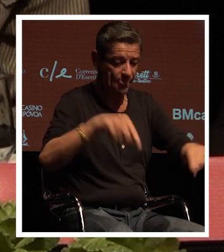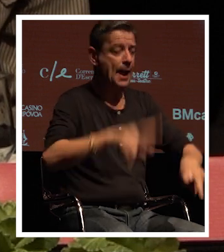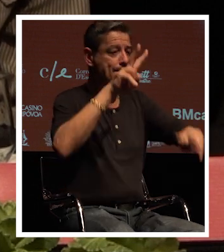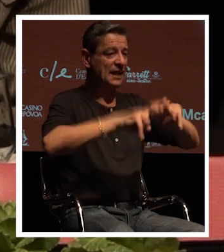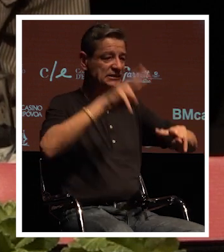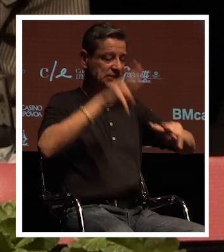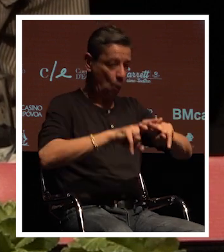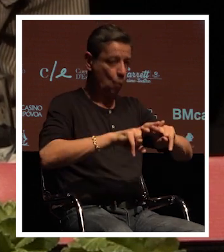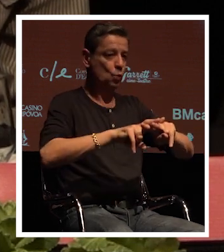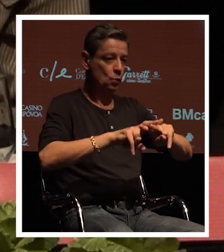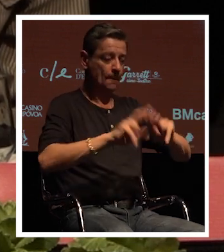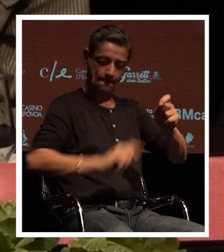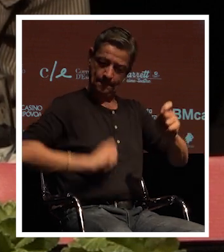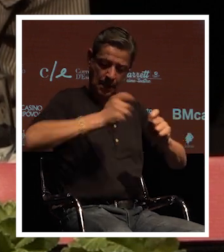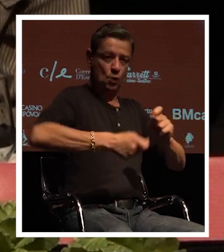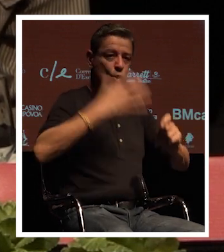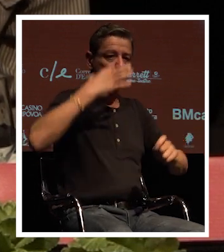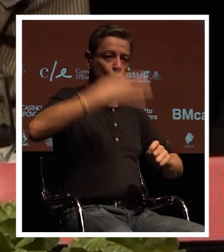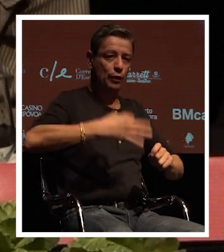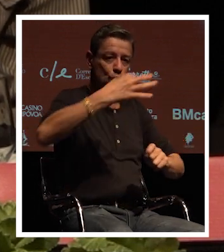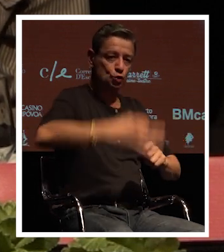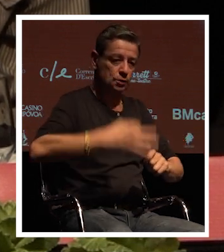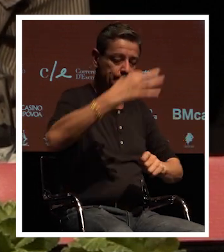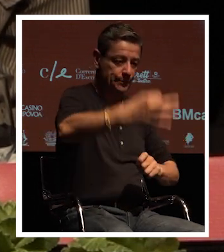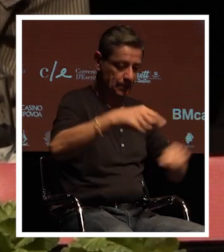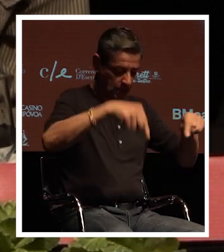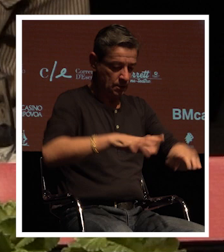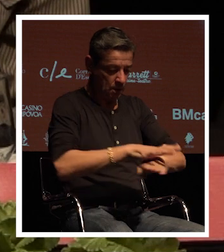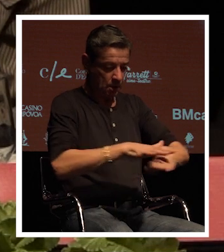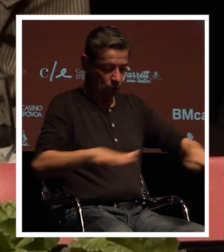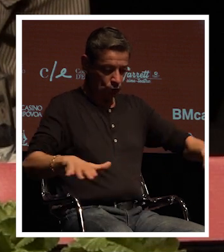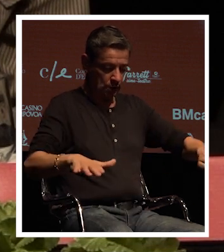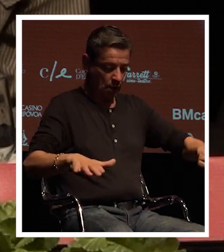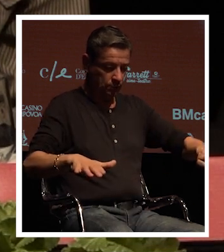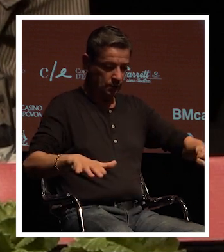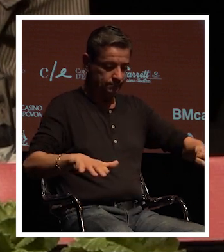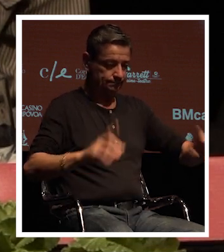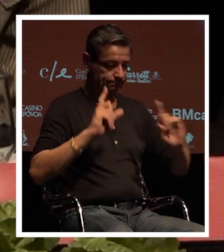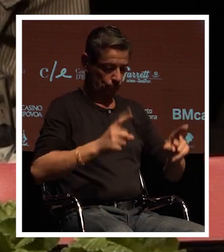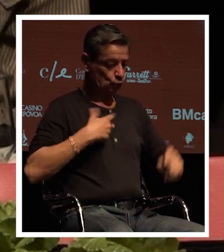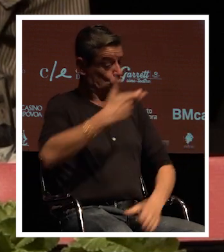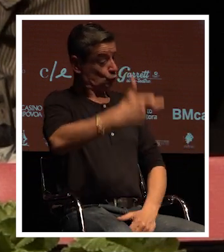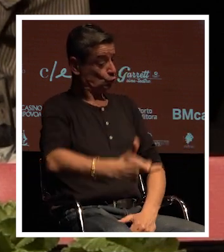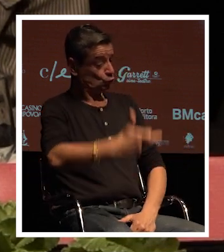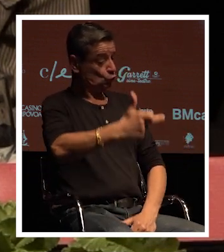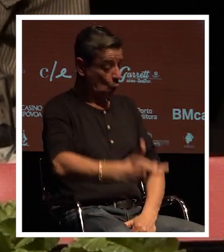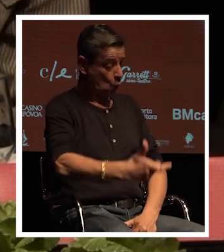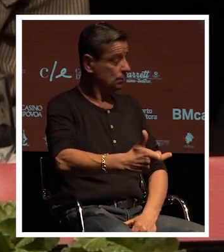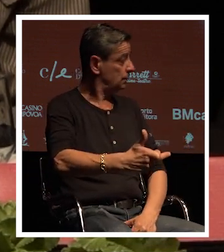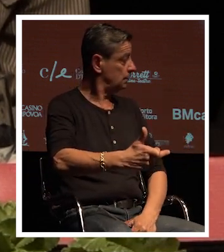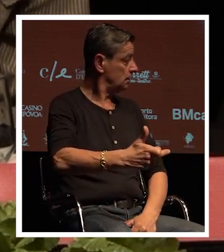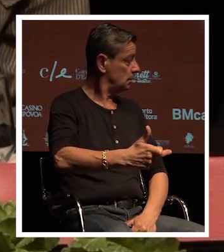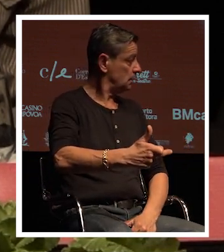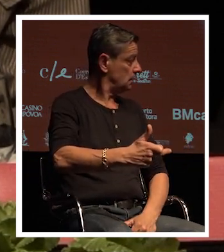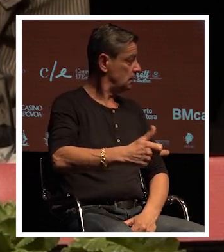ele inclusive diz o chão funéreo a Campa da prisão onde eu estou portanto é este ato